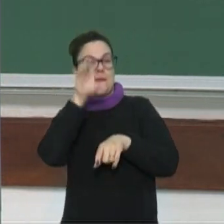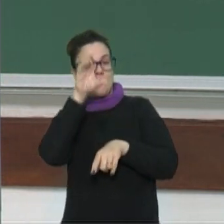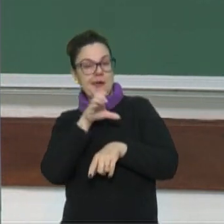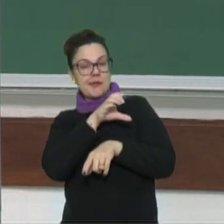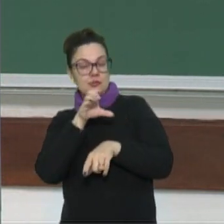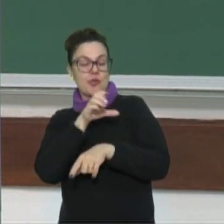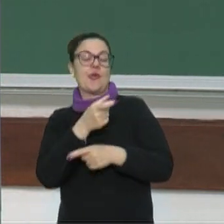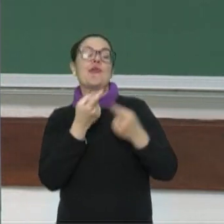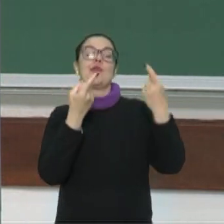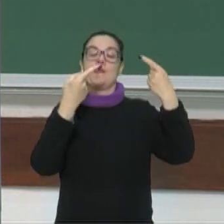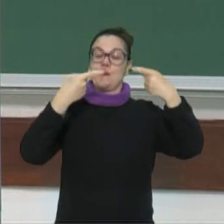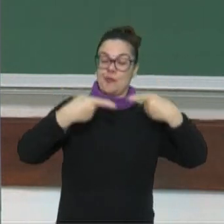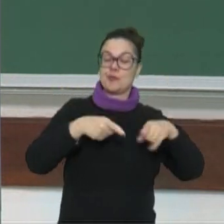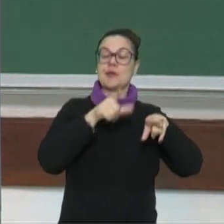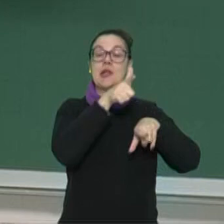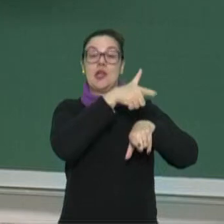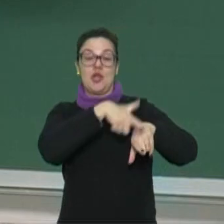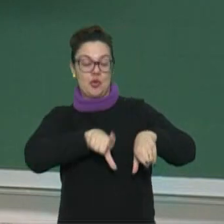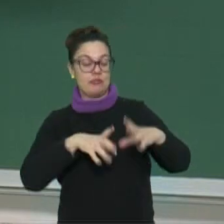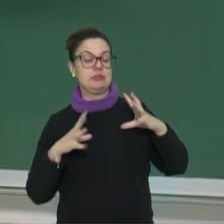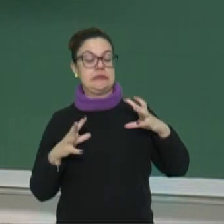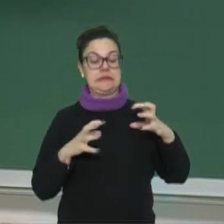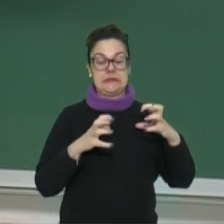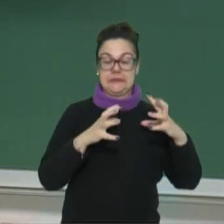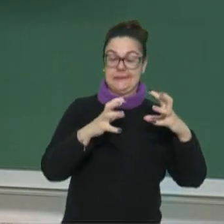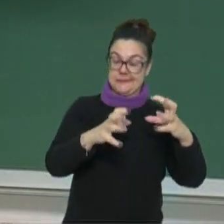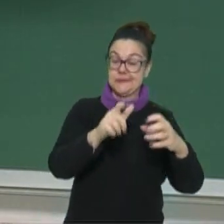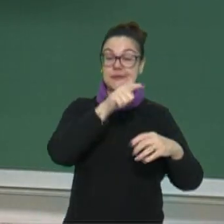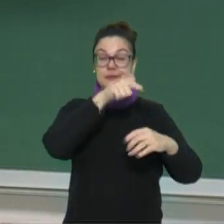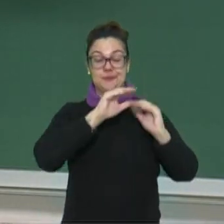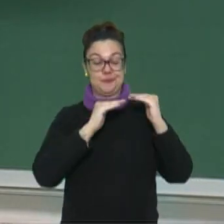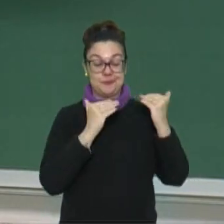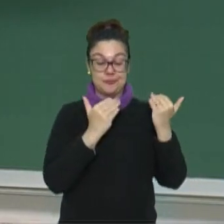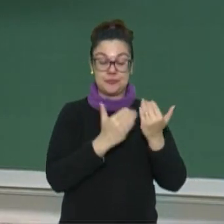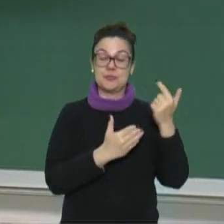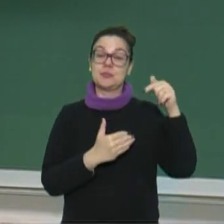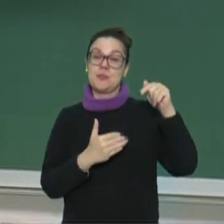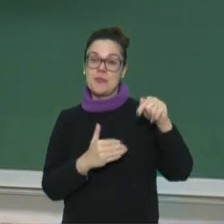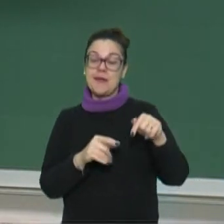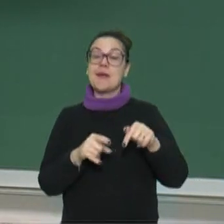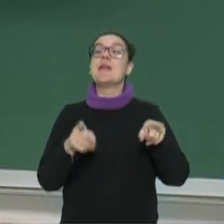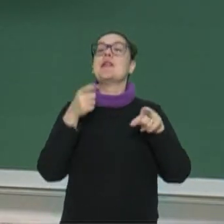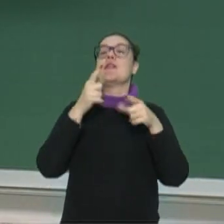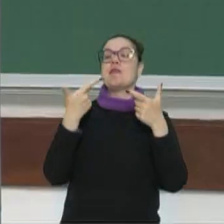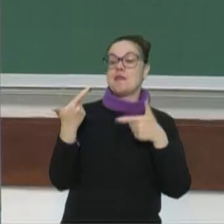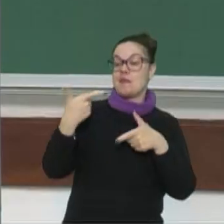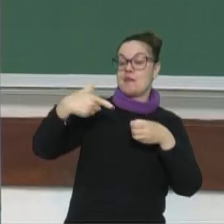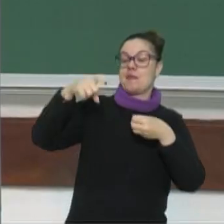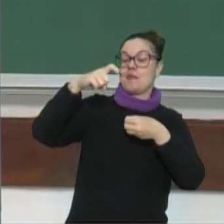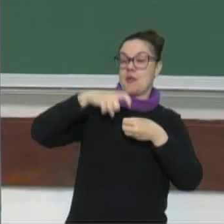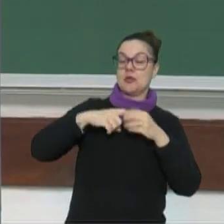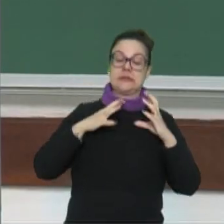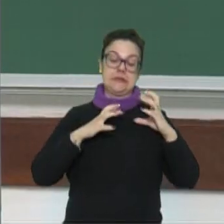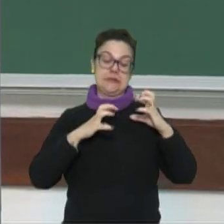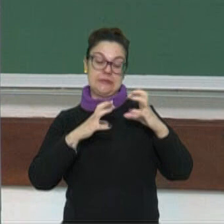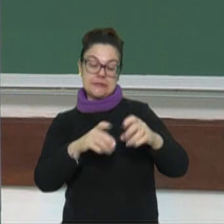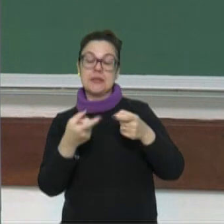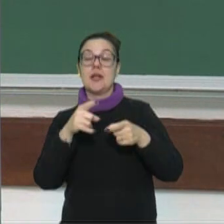o parlamento aí vai acabar destronando Jaime II e vai acabar convidando um rei